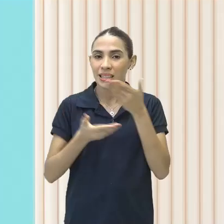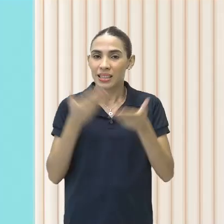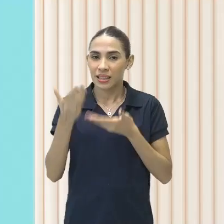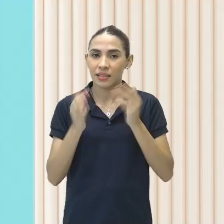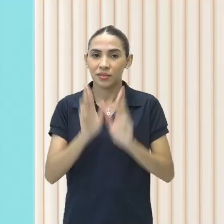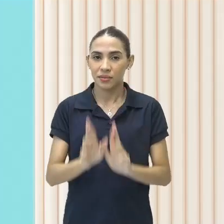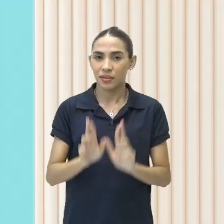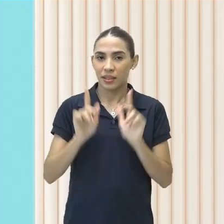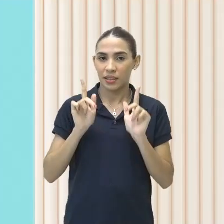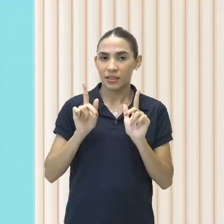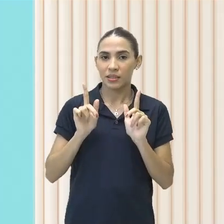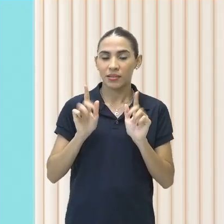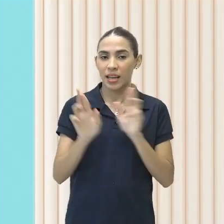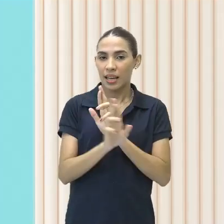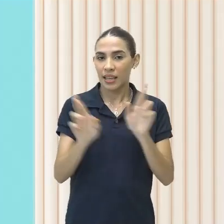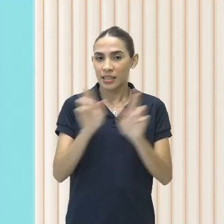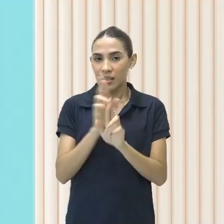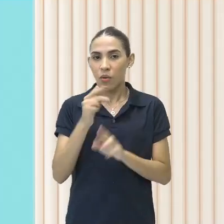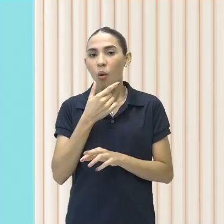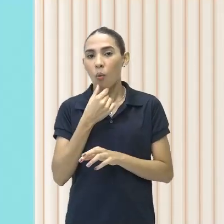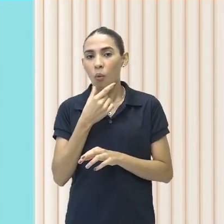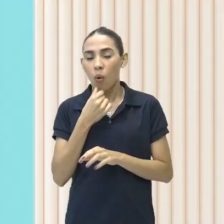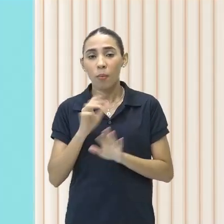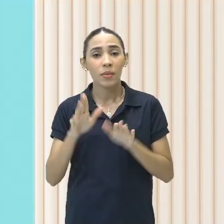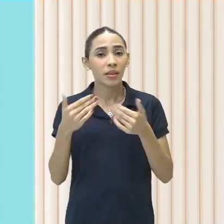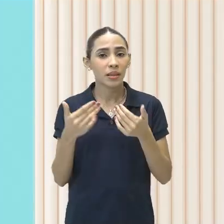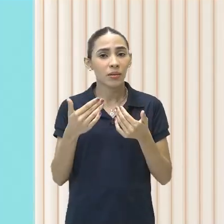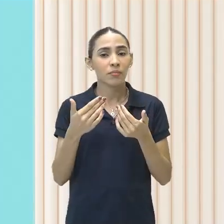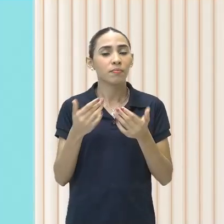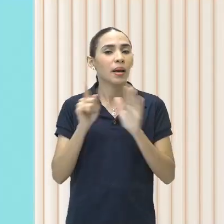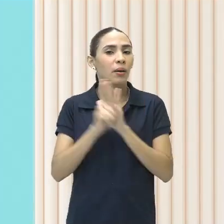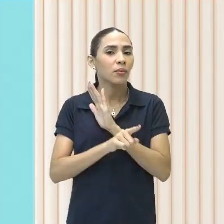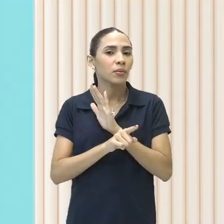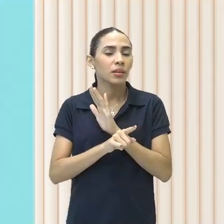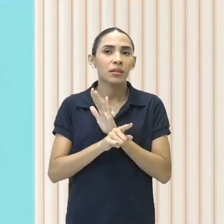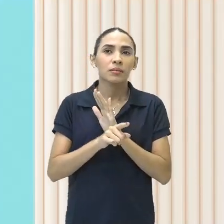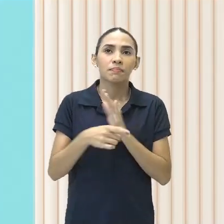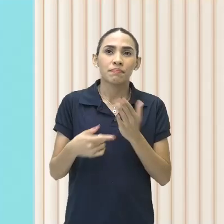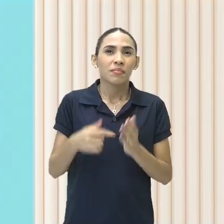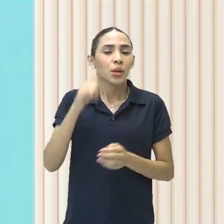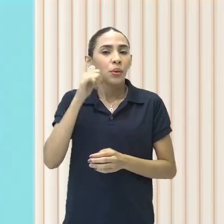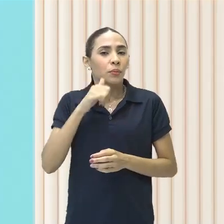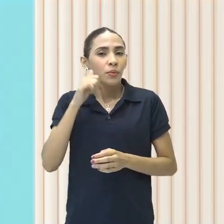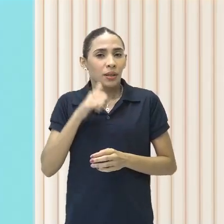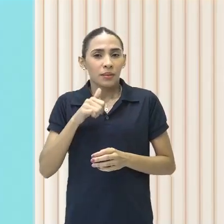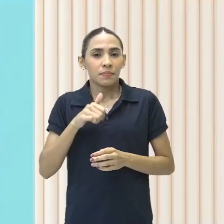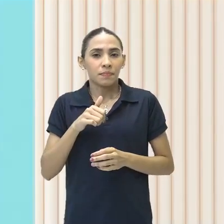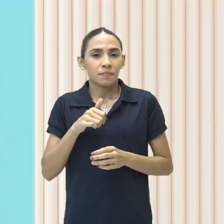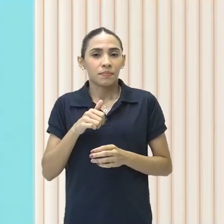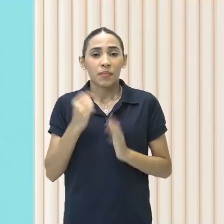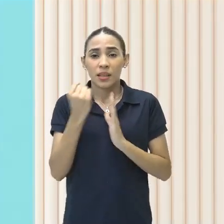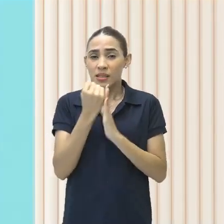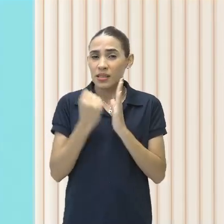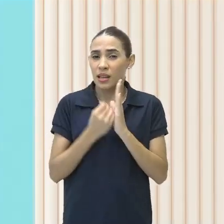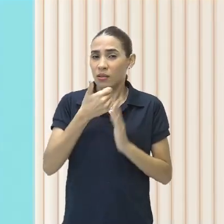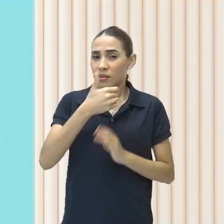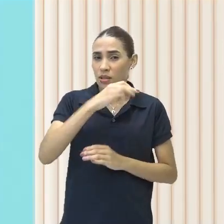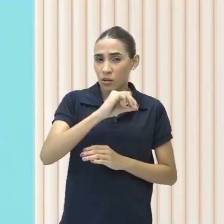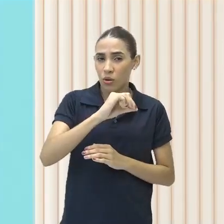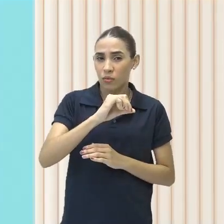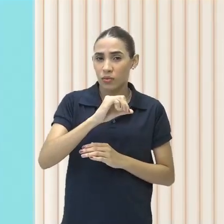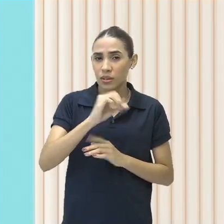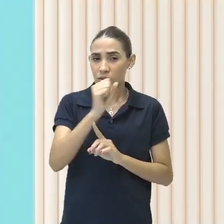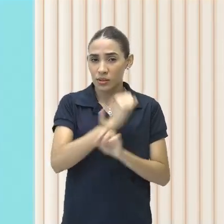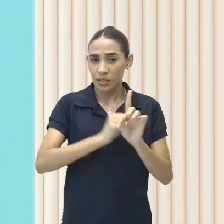formas diferentes em relação ao homem? E aí fica aquela questão, será que a mulher do século XIX, tanto